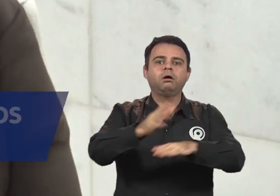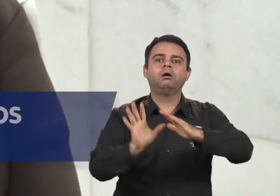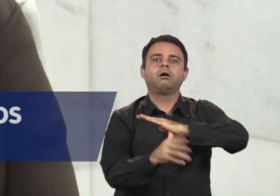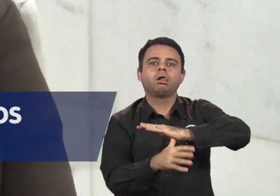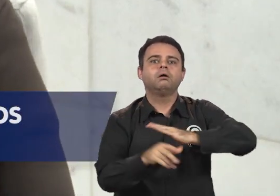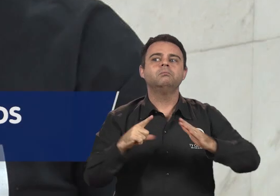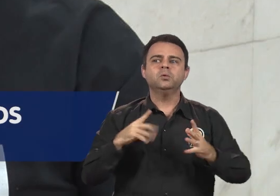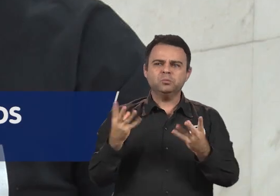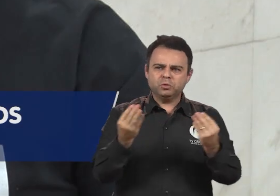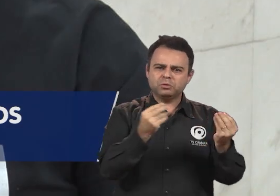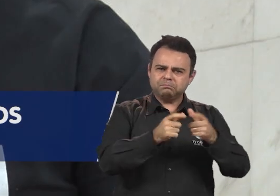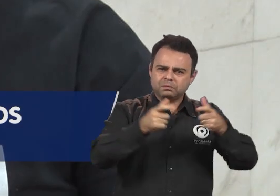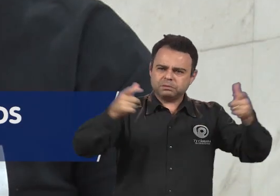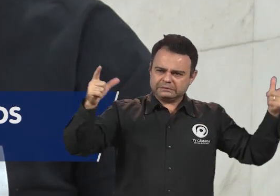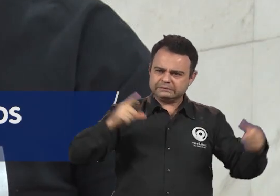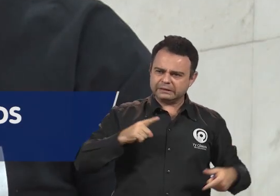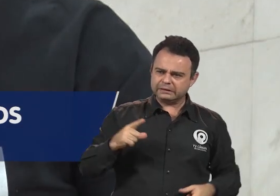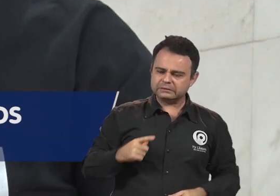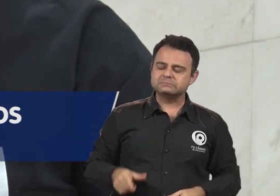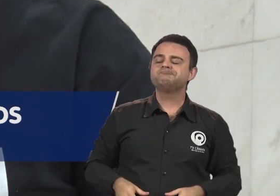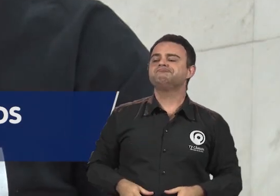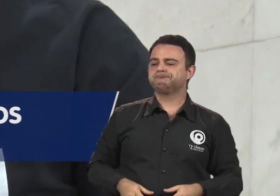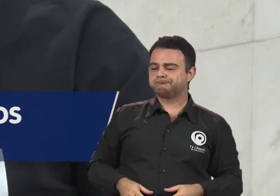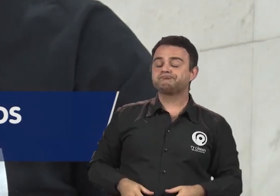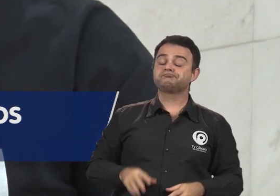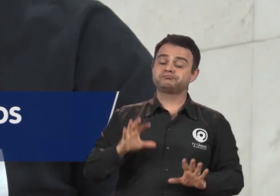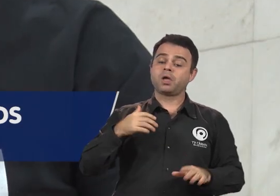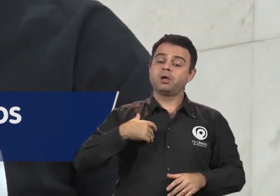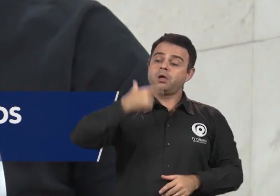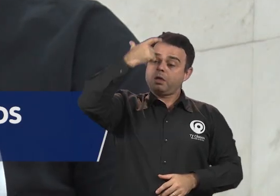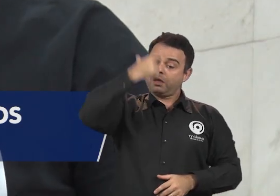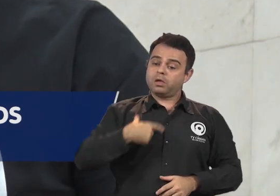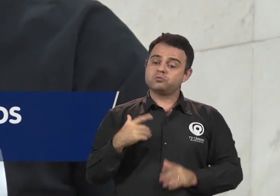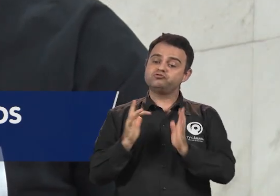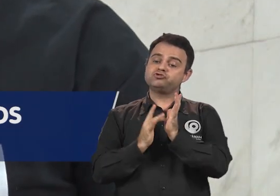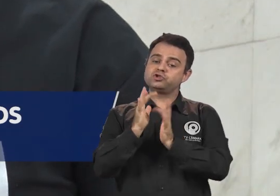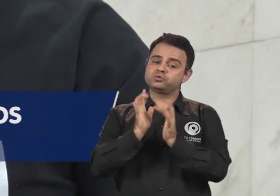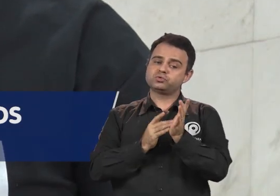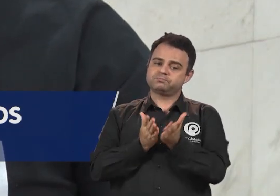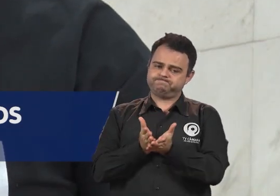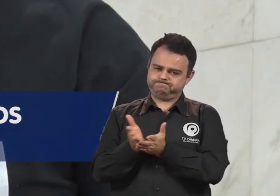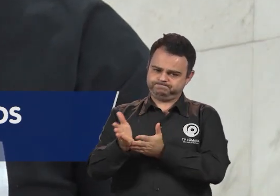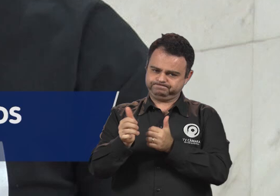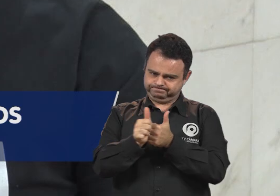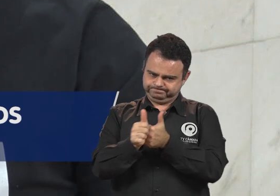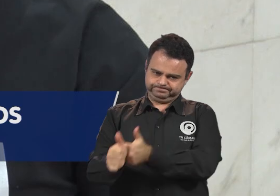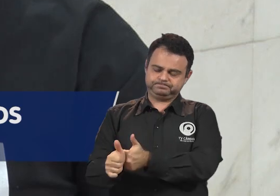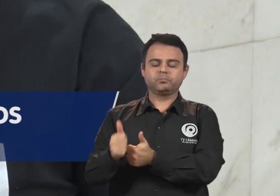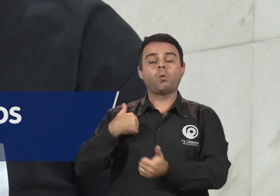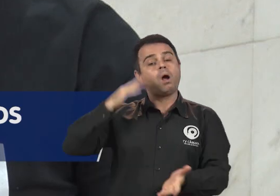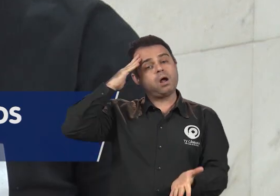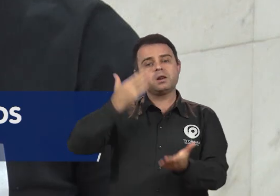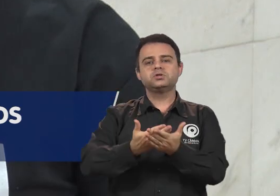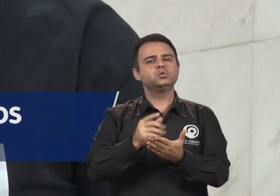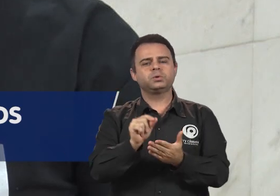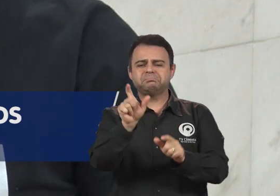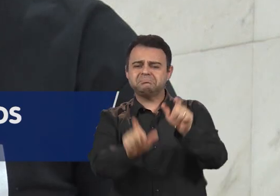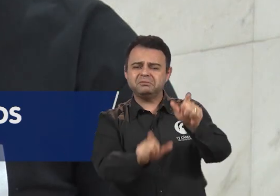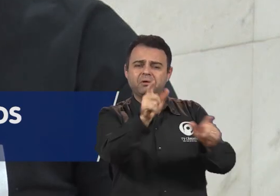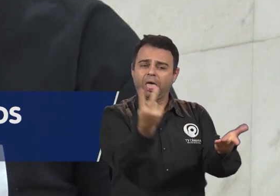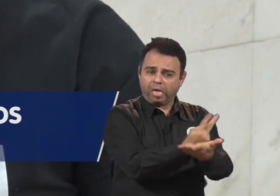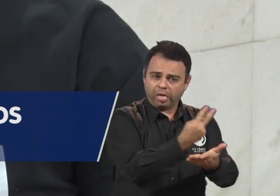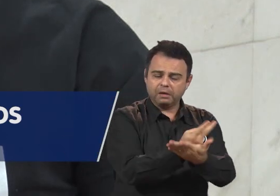rua. Mariana, eu como um bom cristão, acredito na recuperação do ser humano. Então, eu vejo que nós